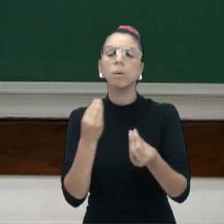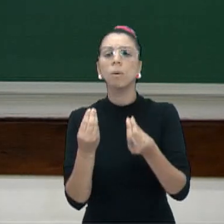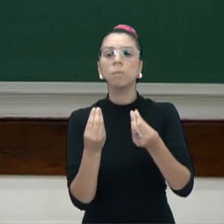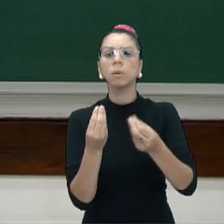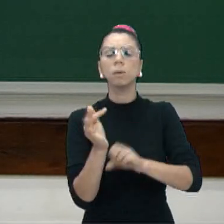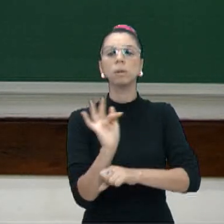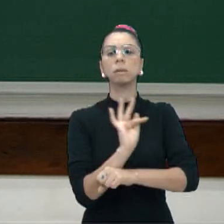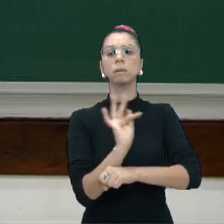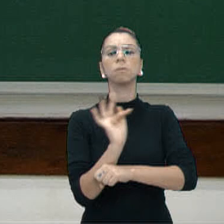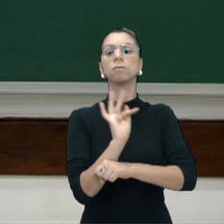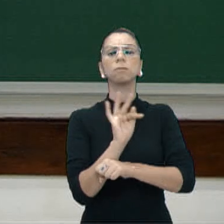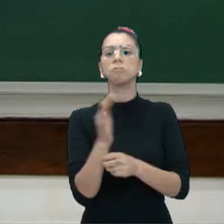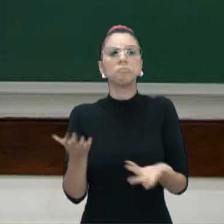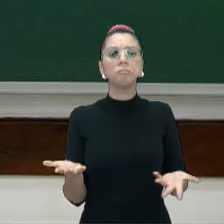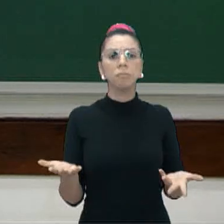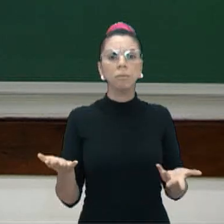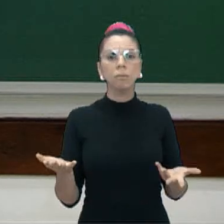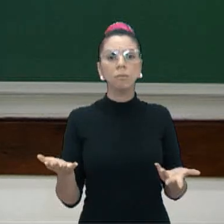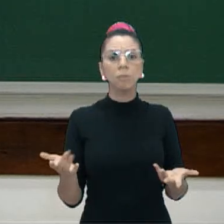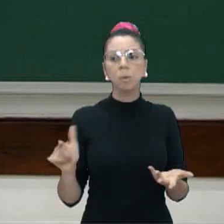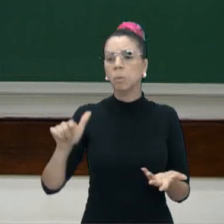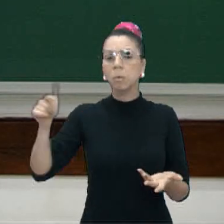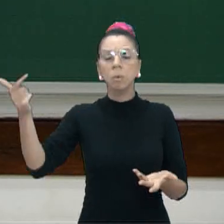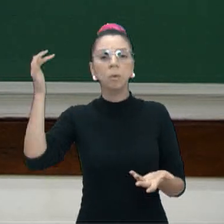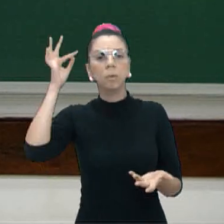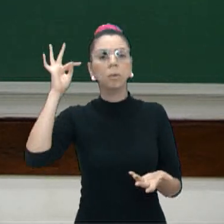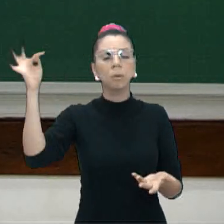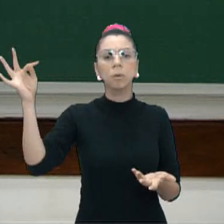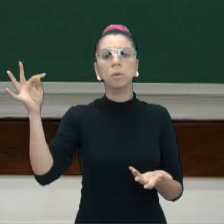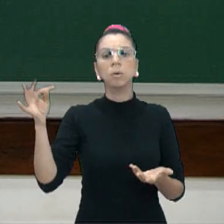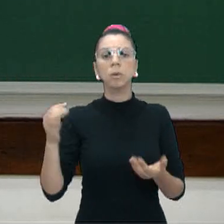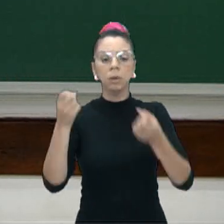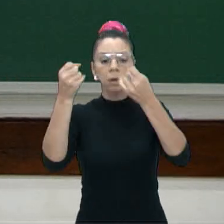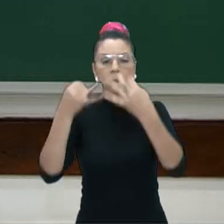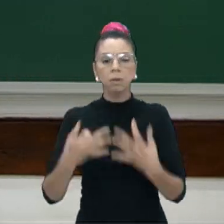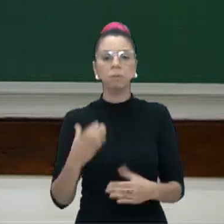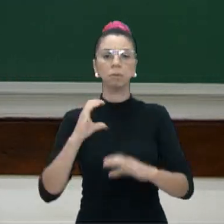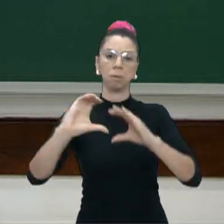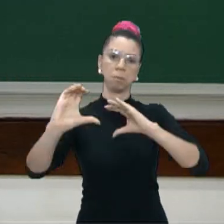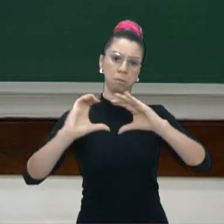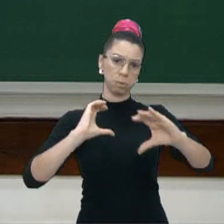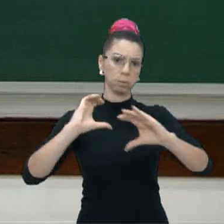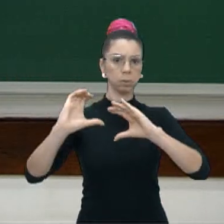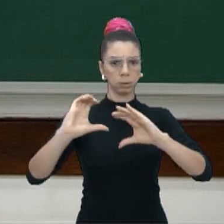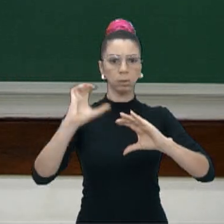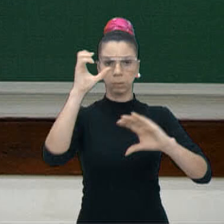formalismo experimental de outras teorias que explicam a comunicação e a aprendizagem?